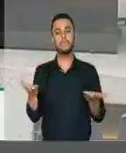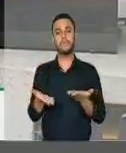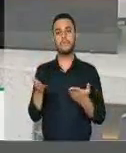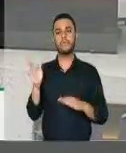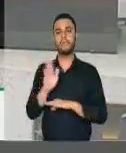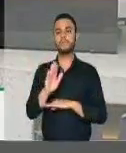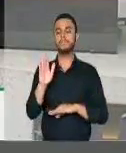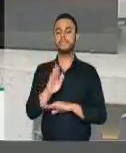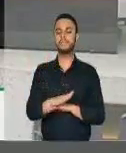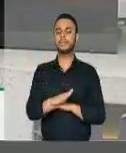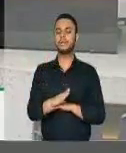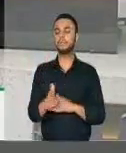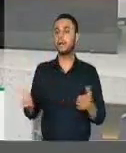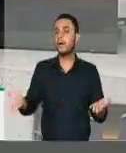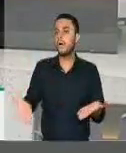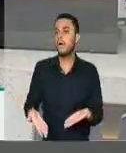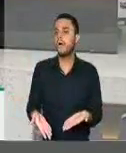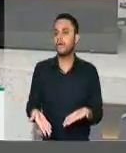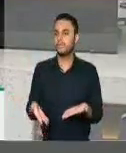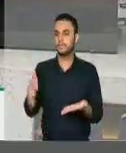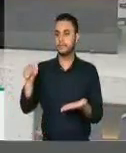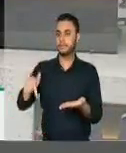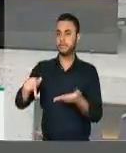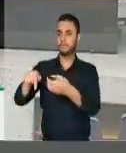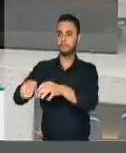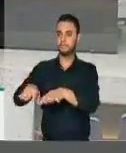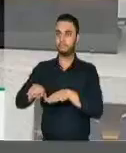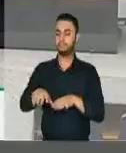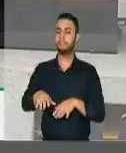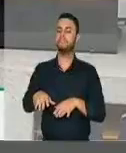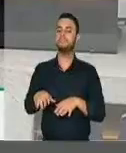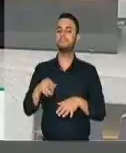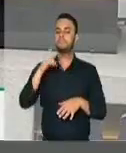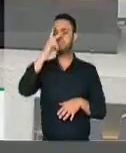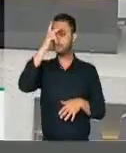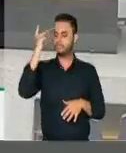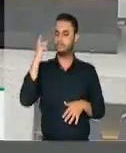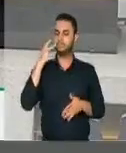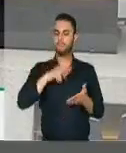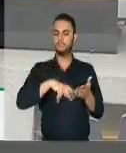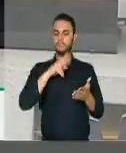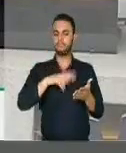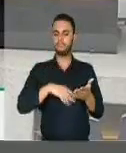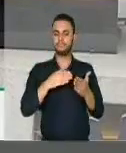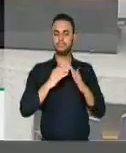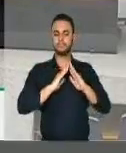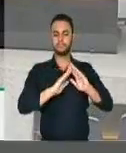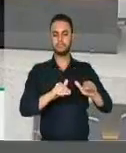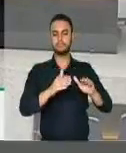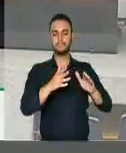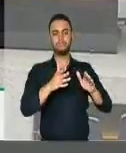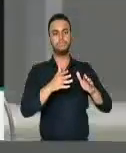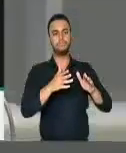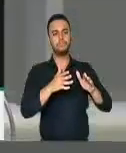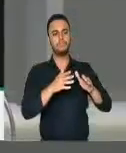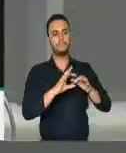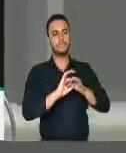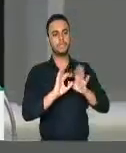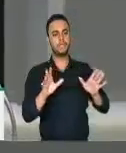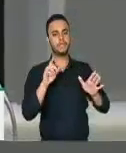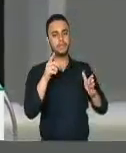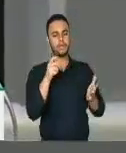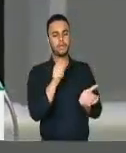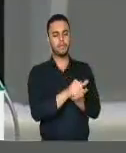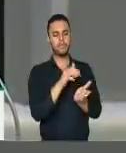de hoje, agora, nesse plenário, o pedido de autorização para processar o presidente Temer.